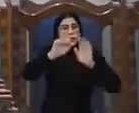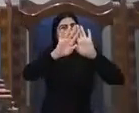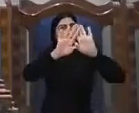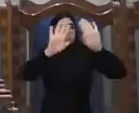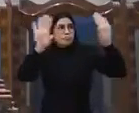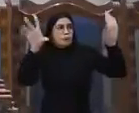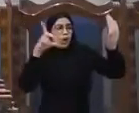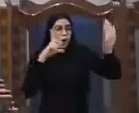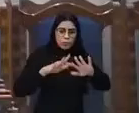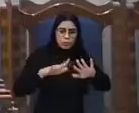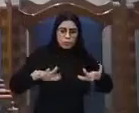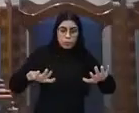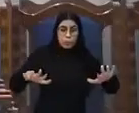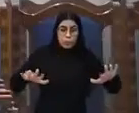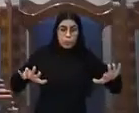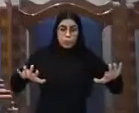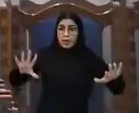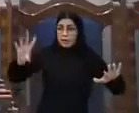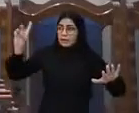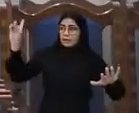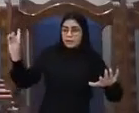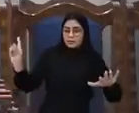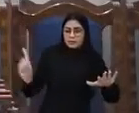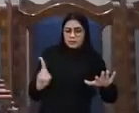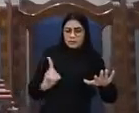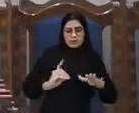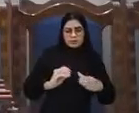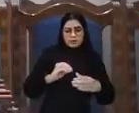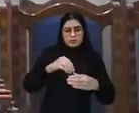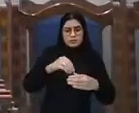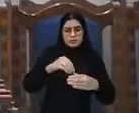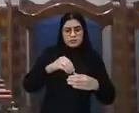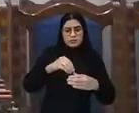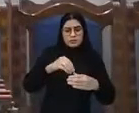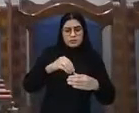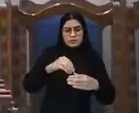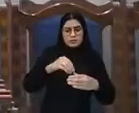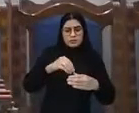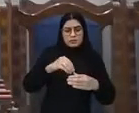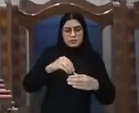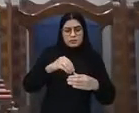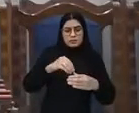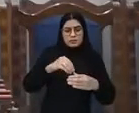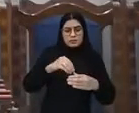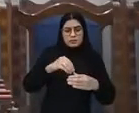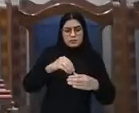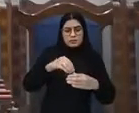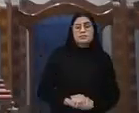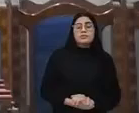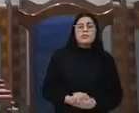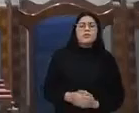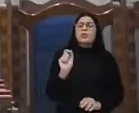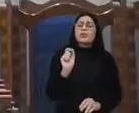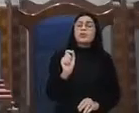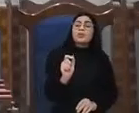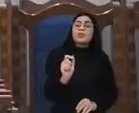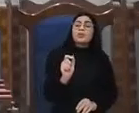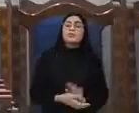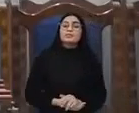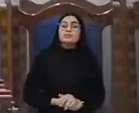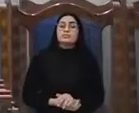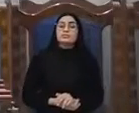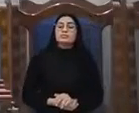em templo feito por mãos de homens. Aleluia! O que é que Paulo está dizendo? Olha, o Deus que nós